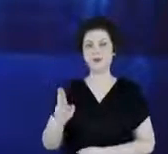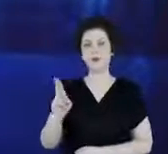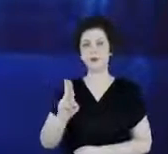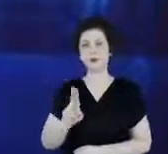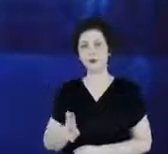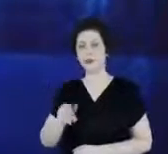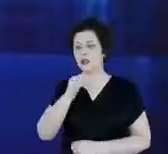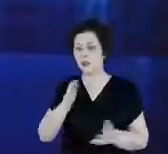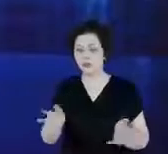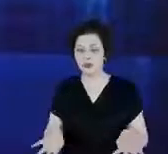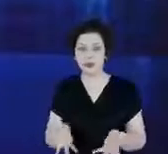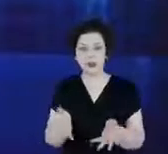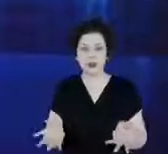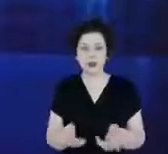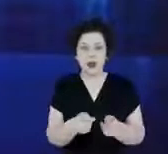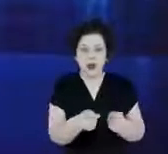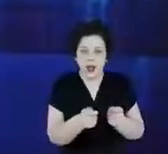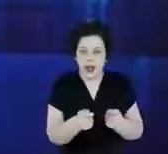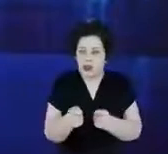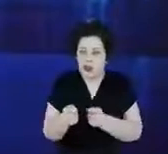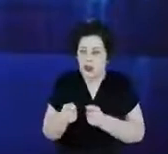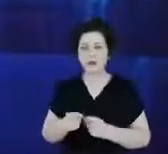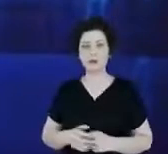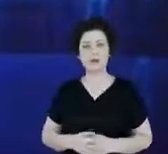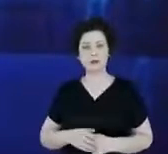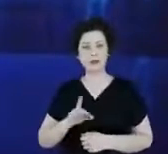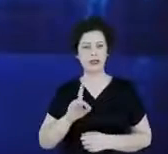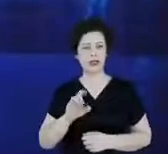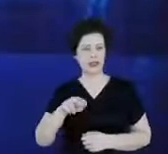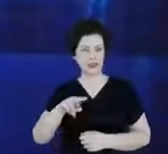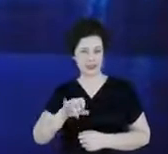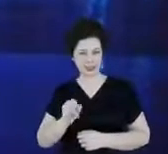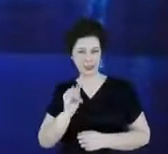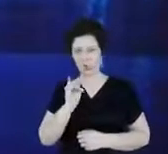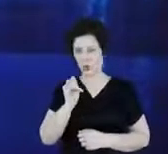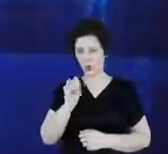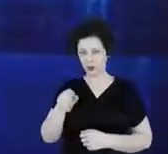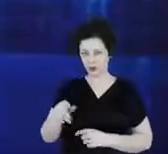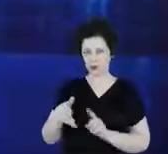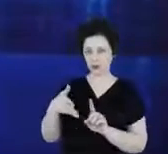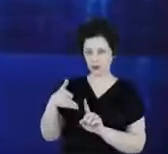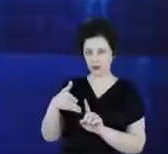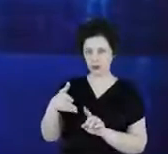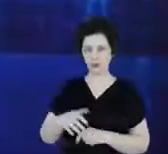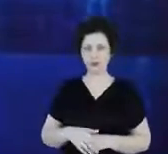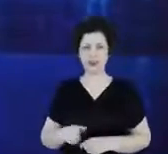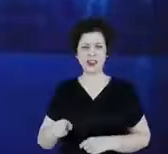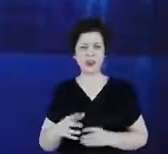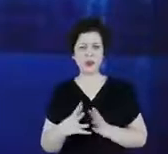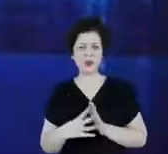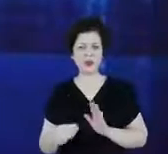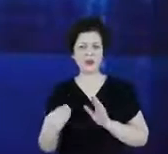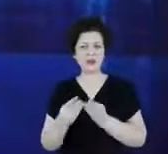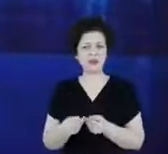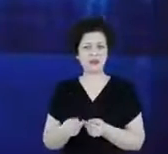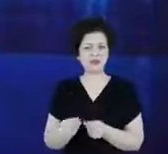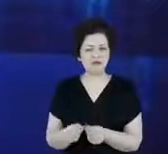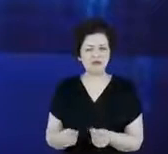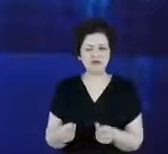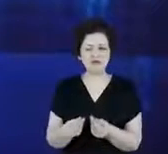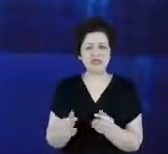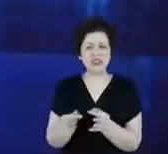incentivar o consumidor a poupar energia como Hotel deles mencionou o modelo pobre se você criasse um